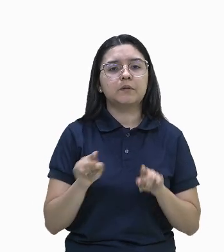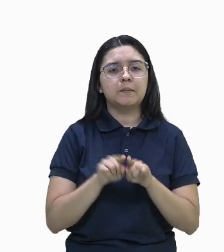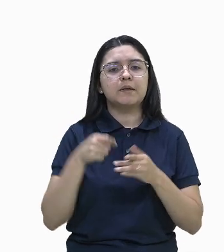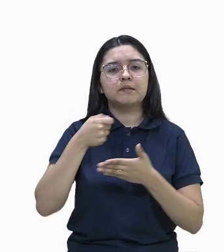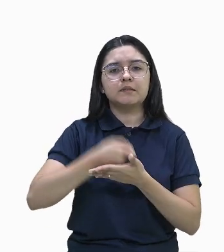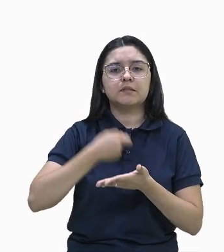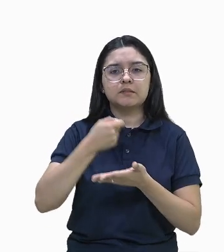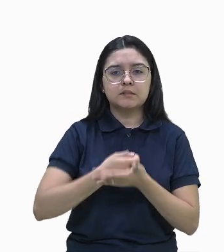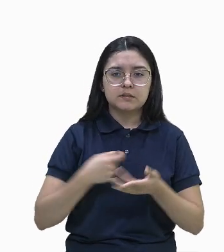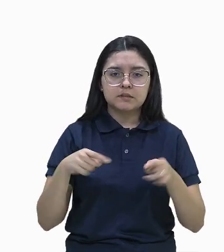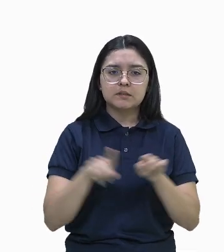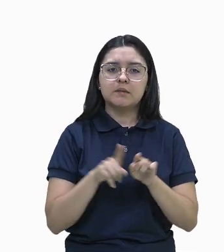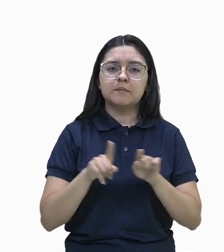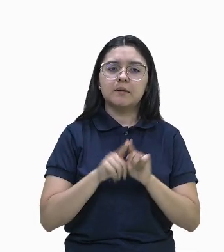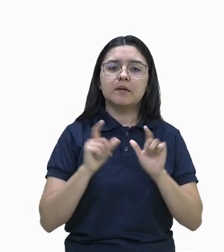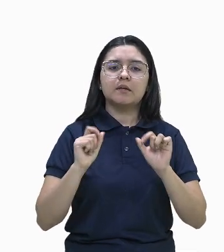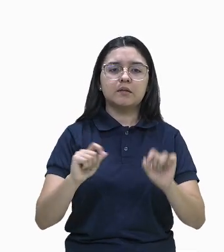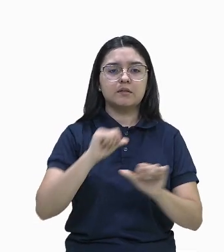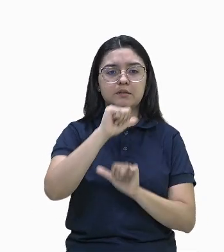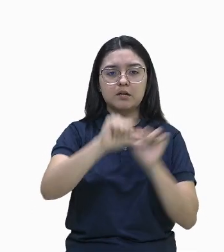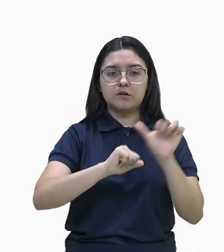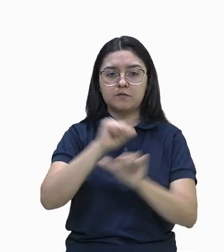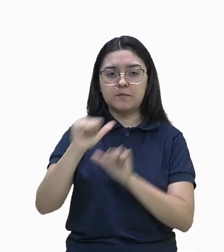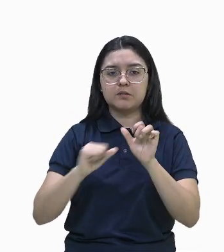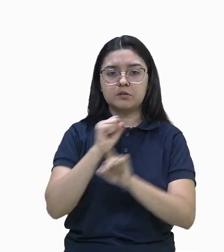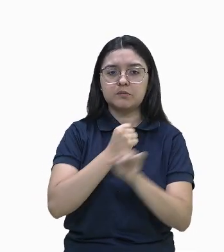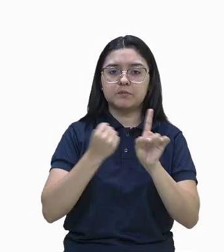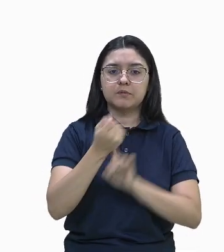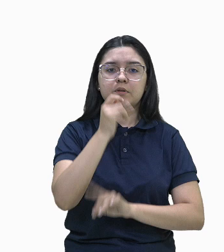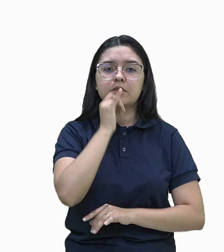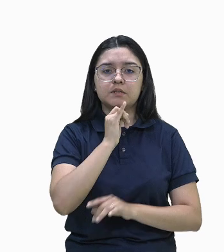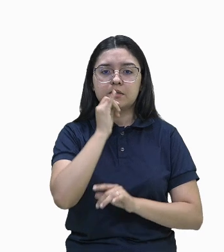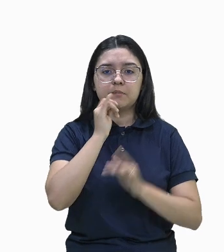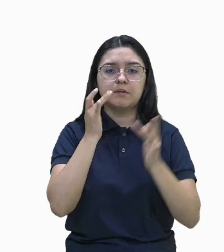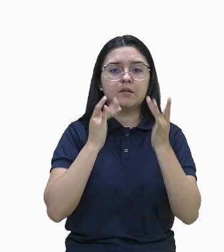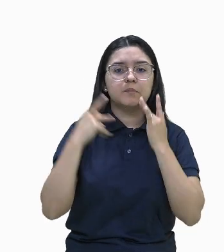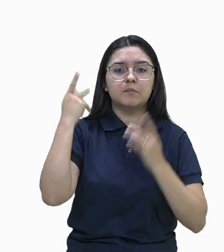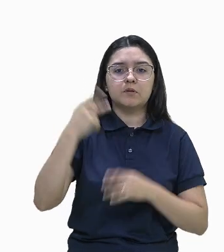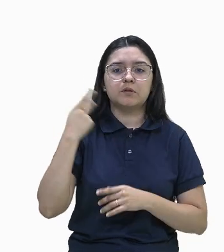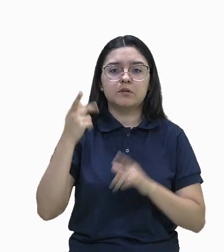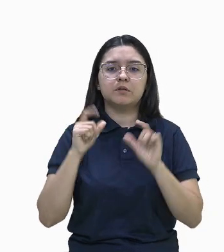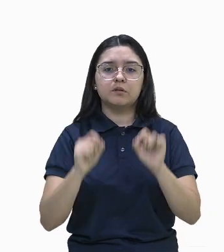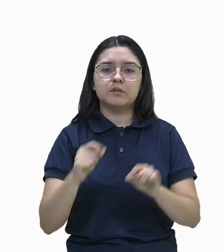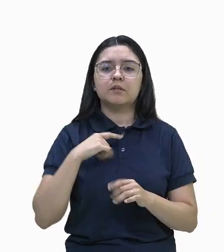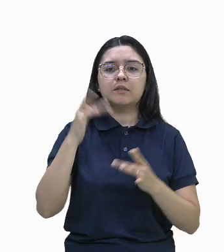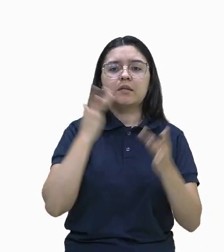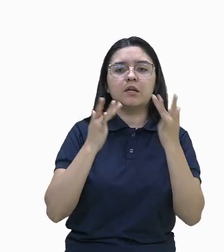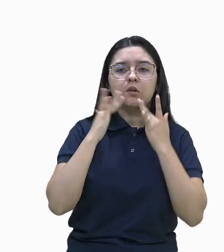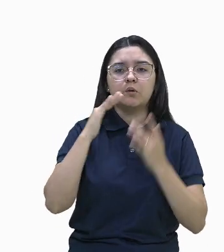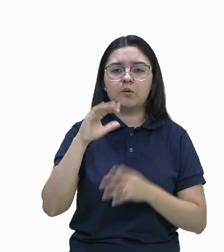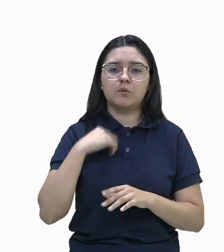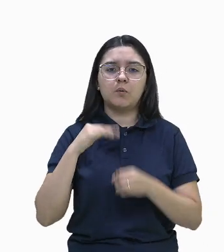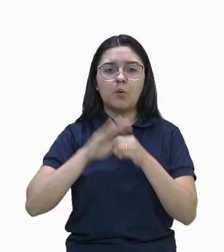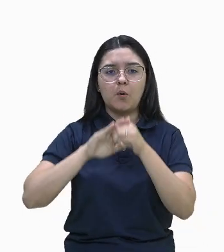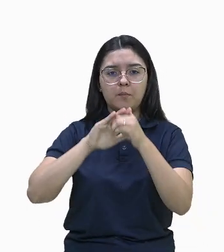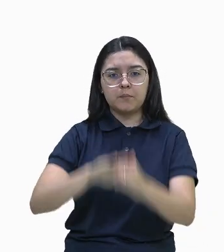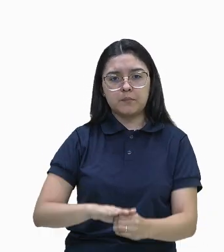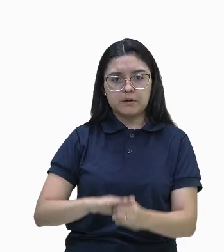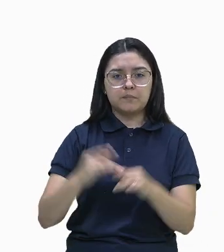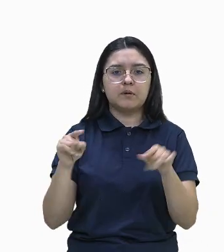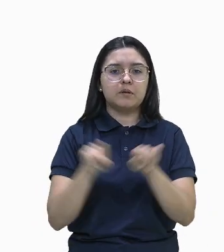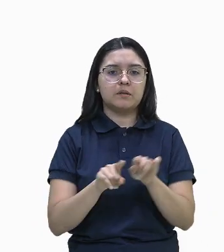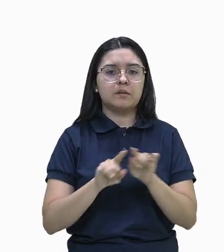e transformação social. Exemplo de teatro político, né? Teatro do oprimido, teatro épico,